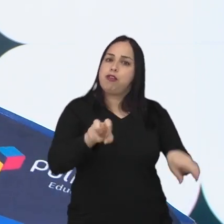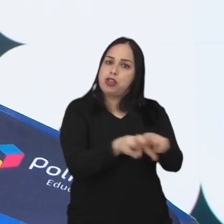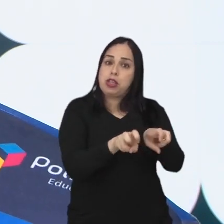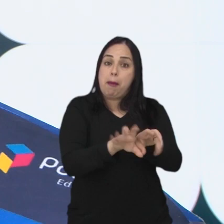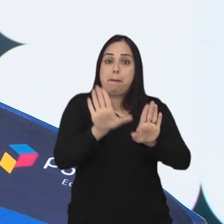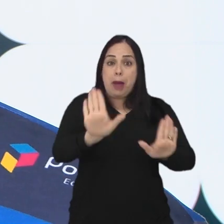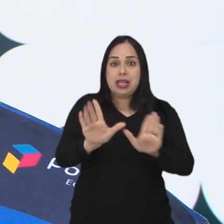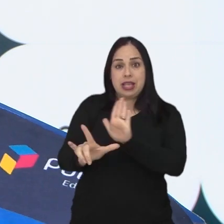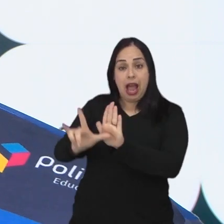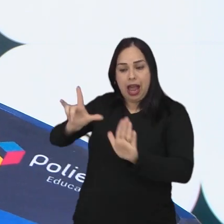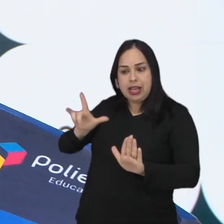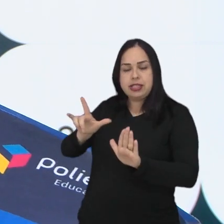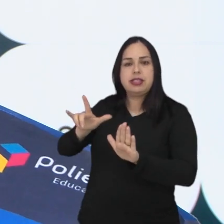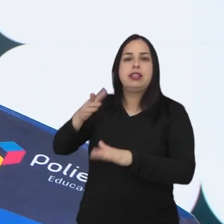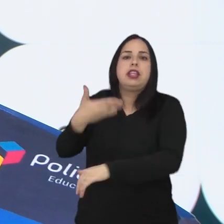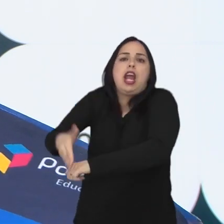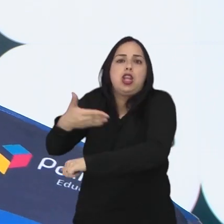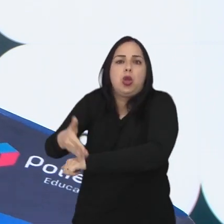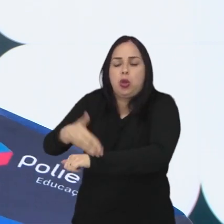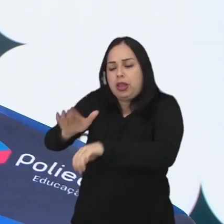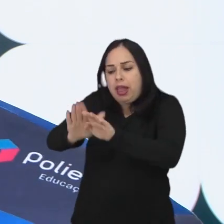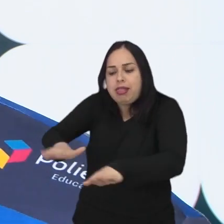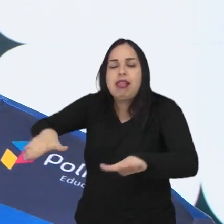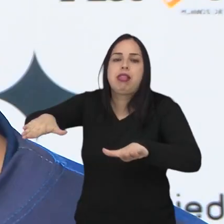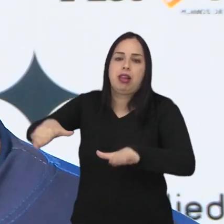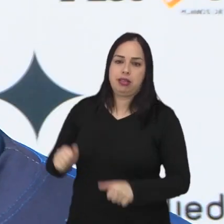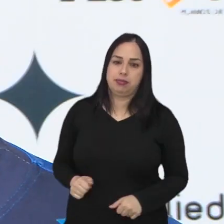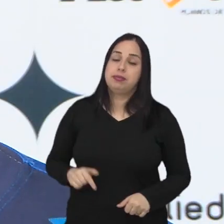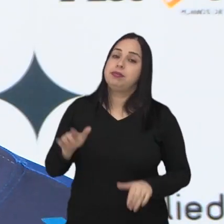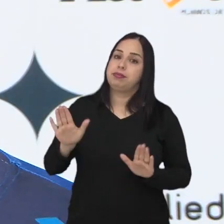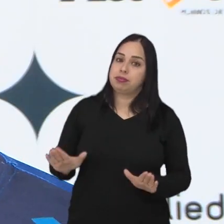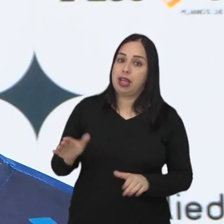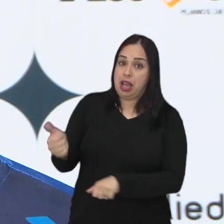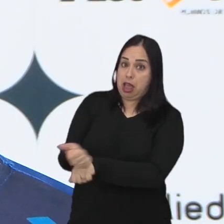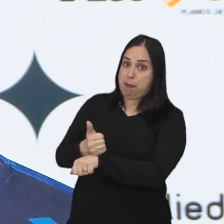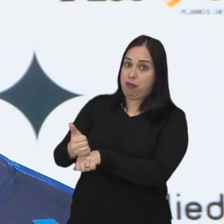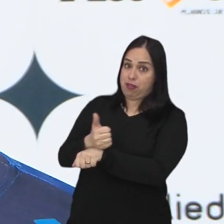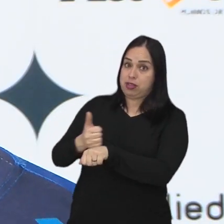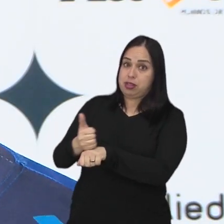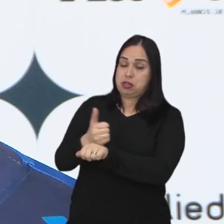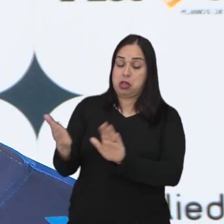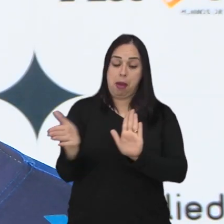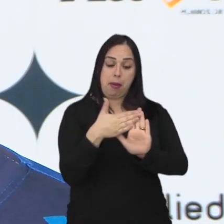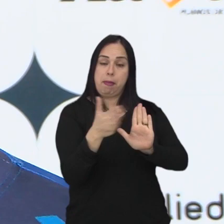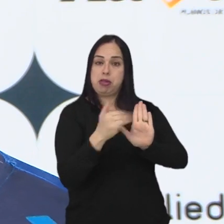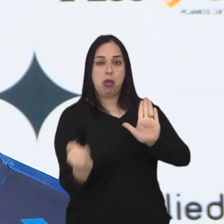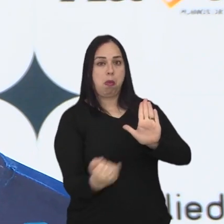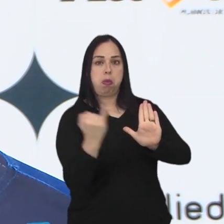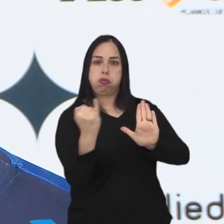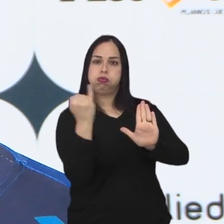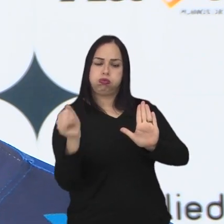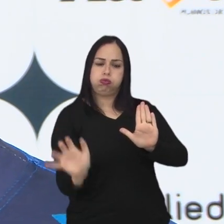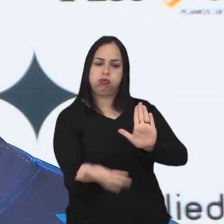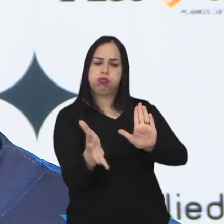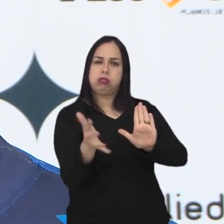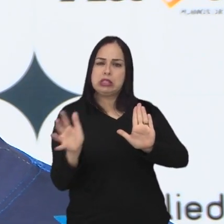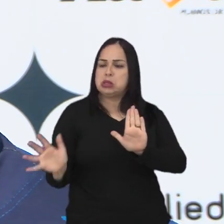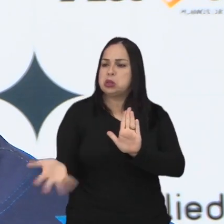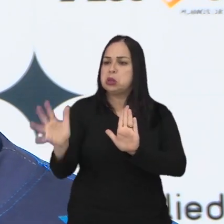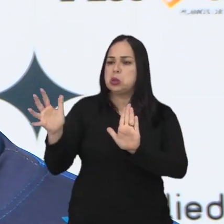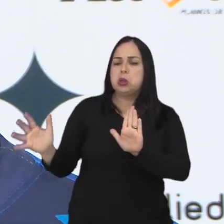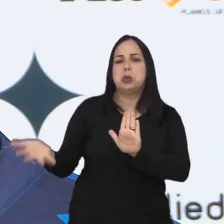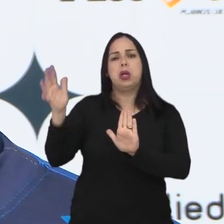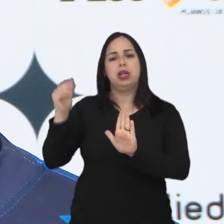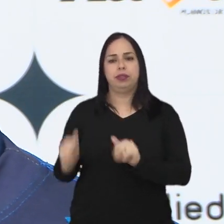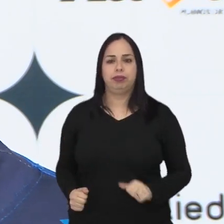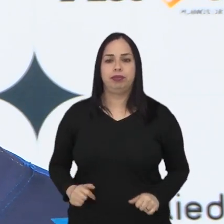Futsal, mas antes passou pelas categorias de base. Para o profissional, A proposta aprovada é importante para